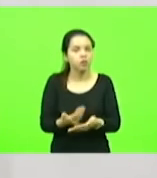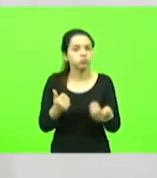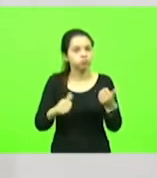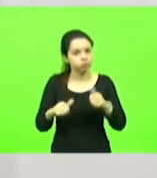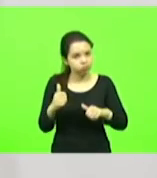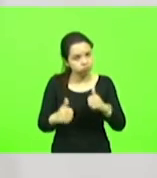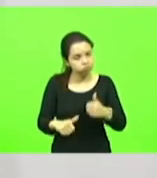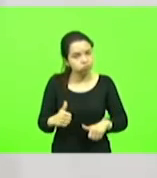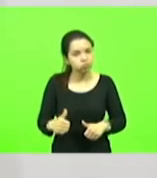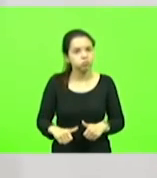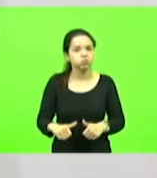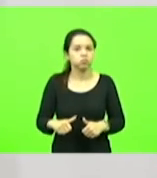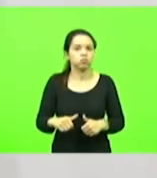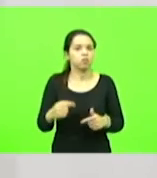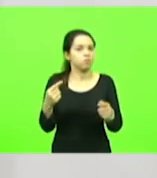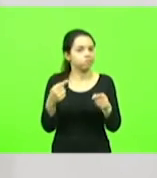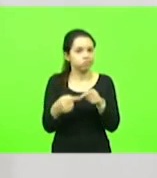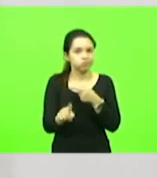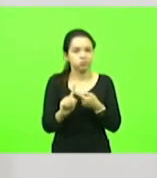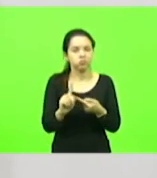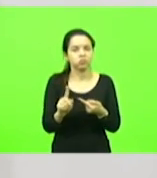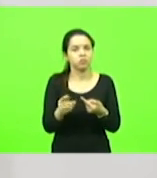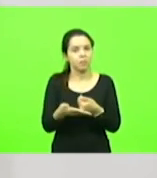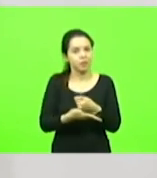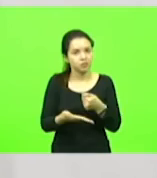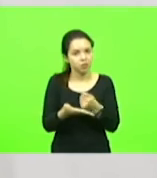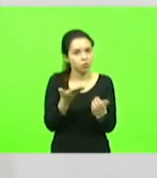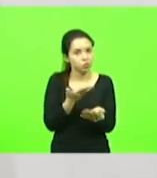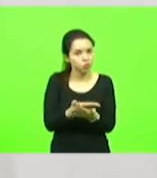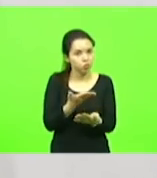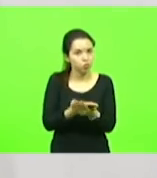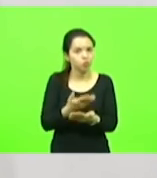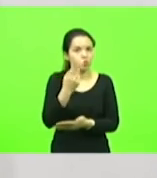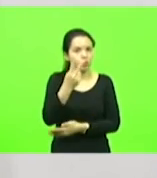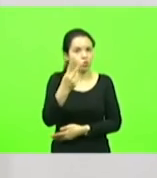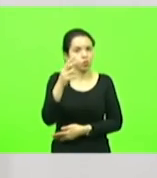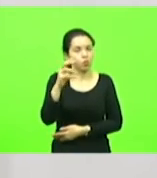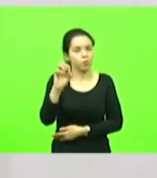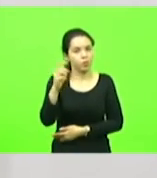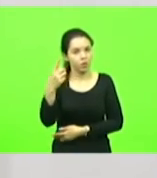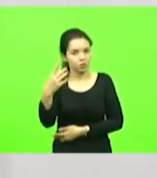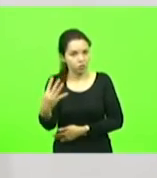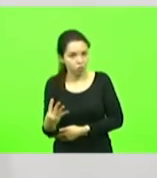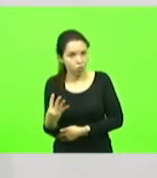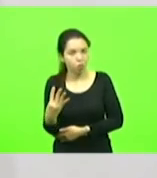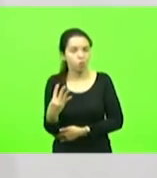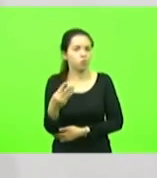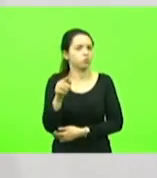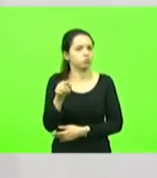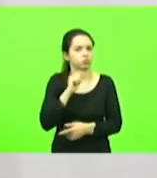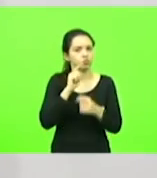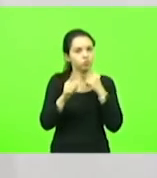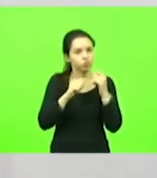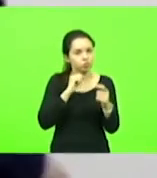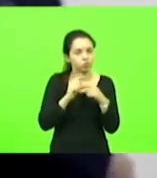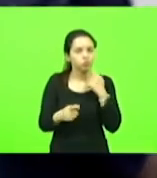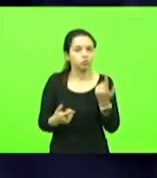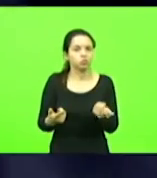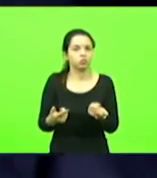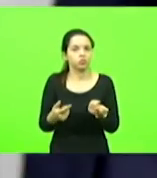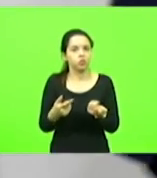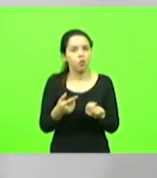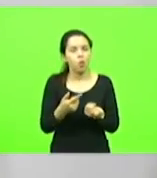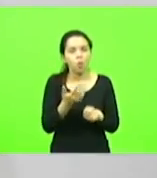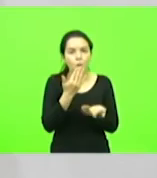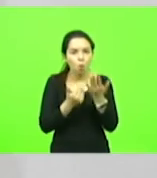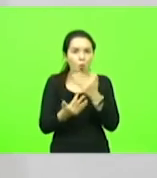de Com base no estudo de 2014 que é questionável se jogar um alimento